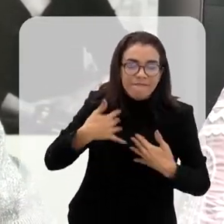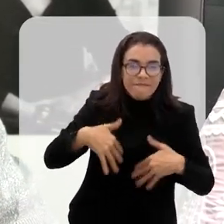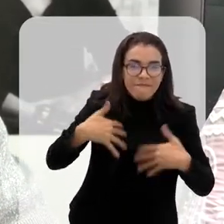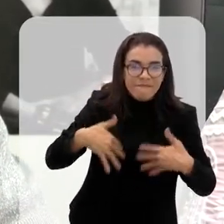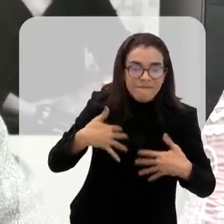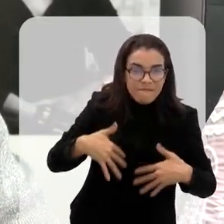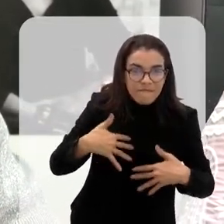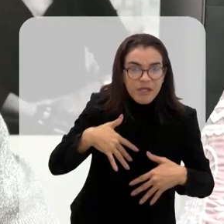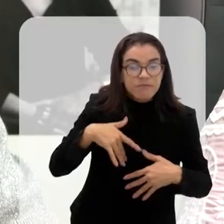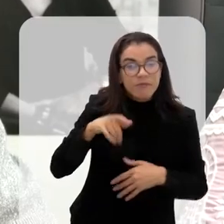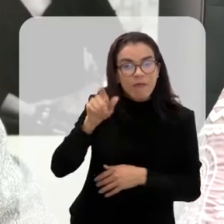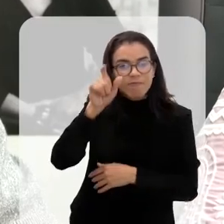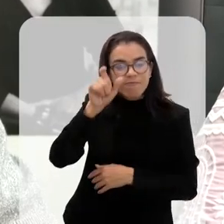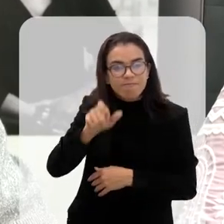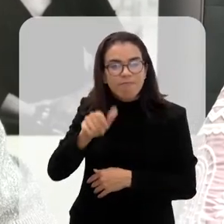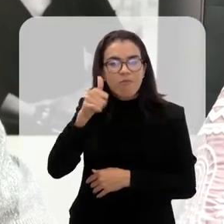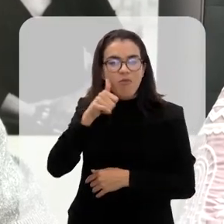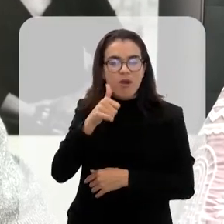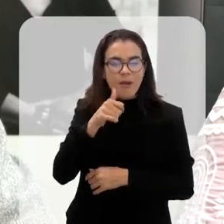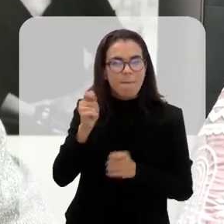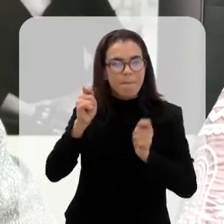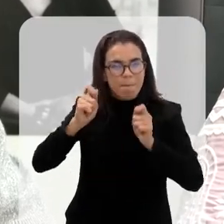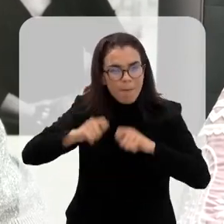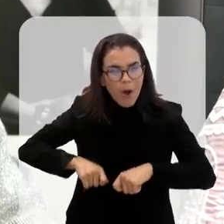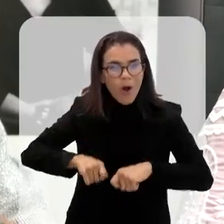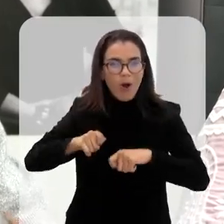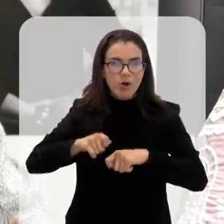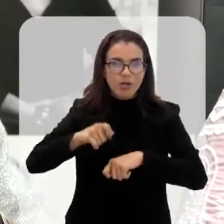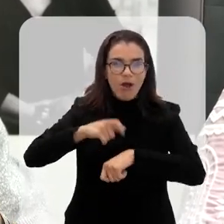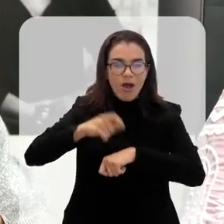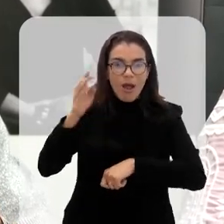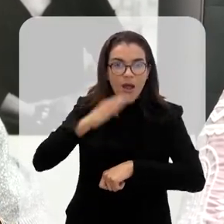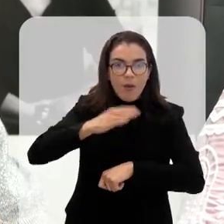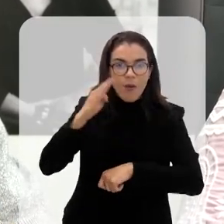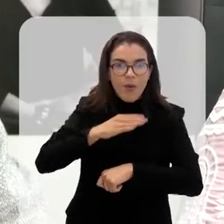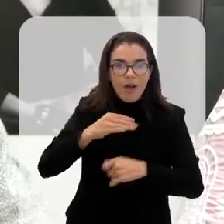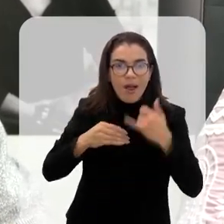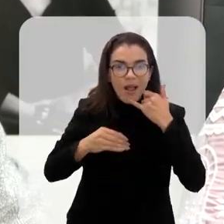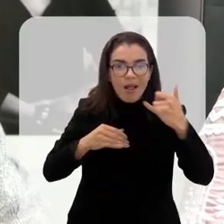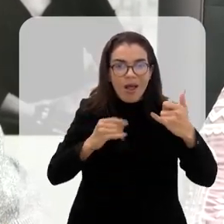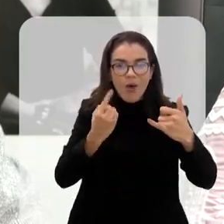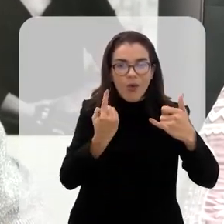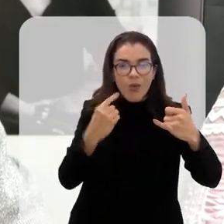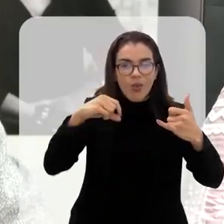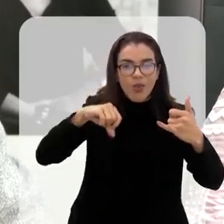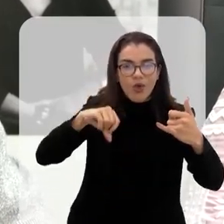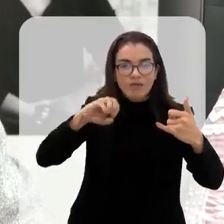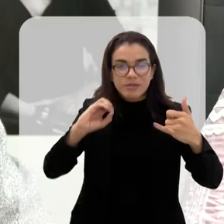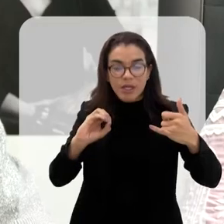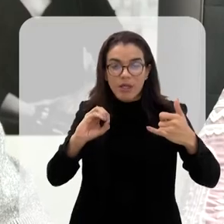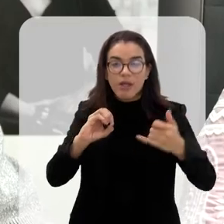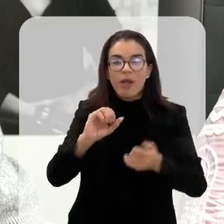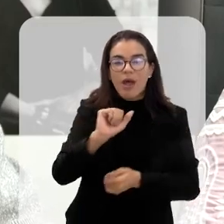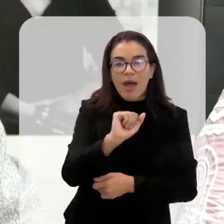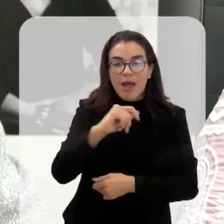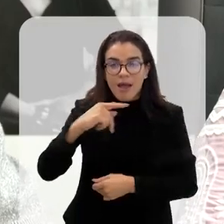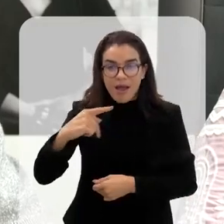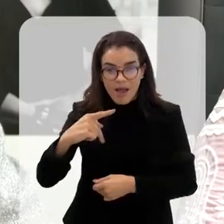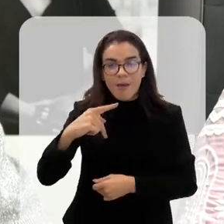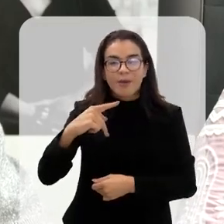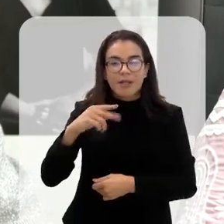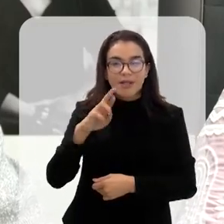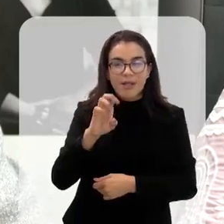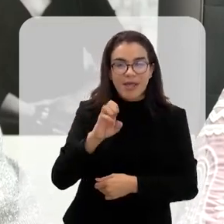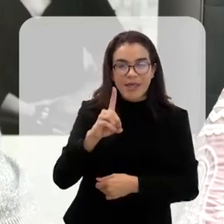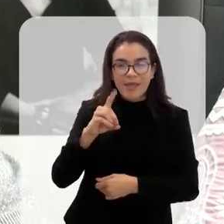muito medo. Então, você, mulher, pode, em caso de emergência, ligar 190, usar o aplicativo